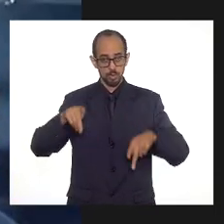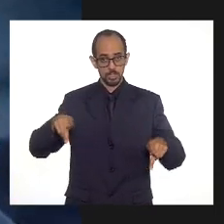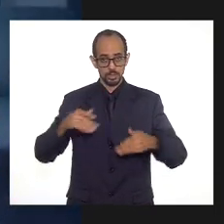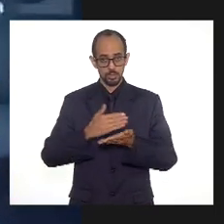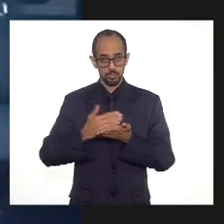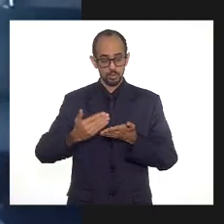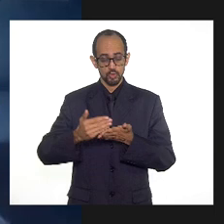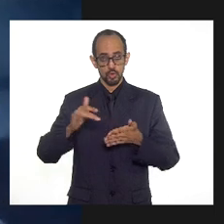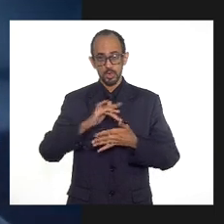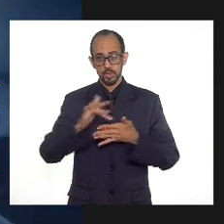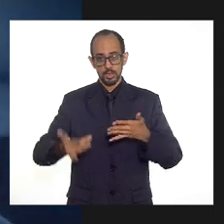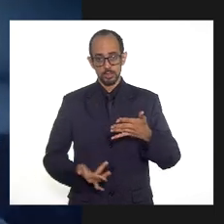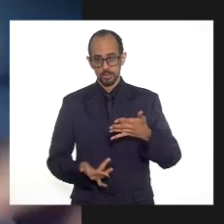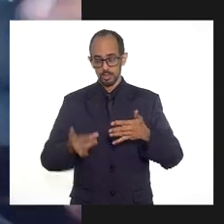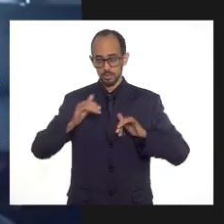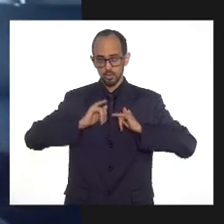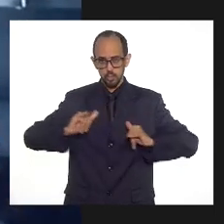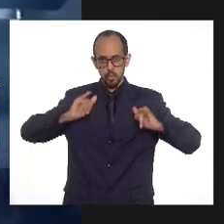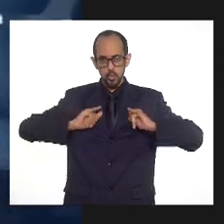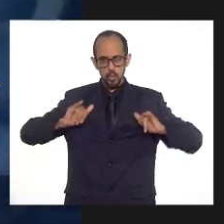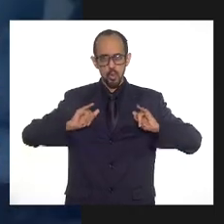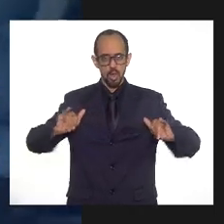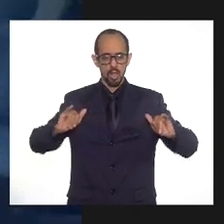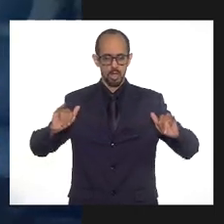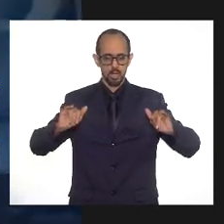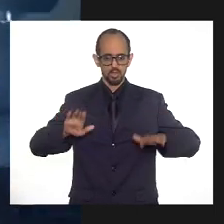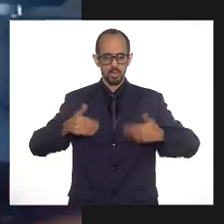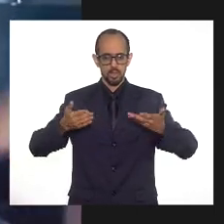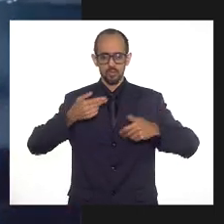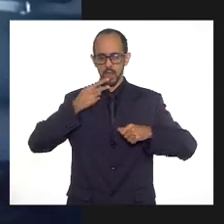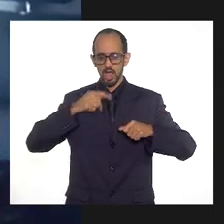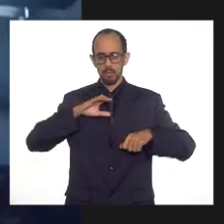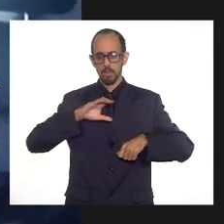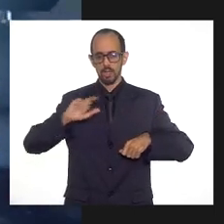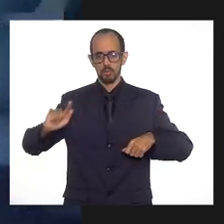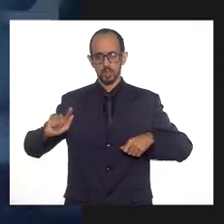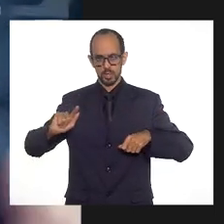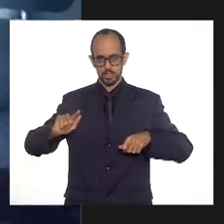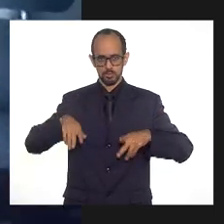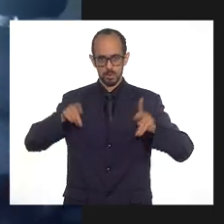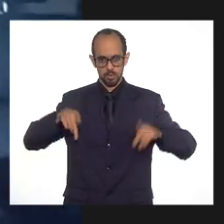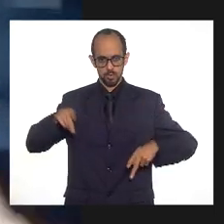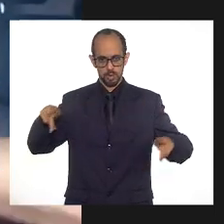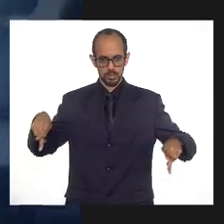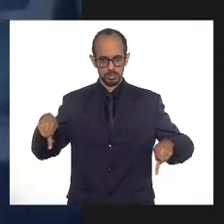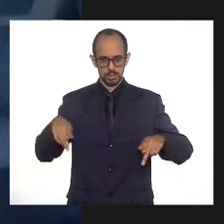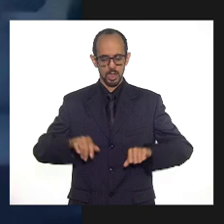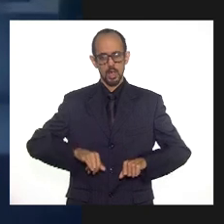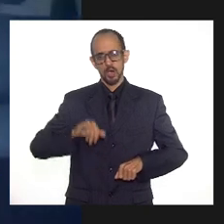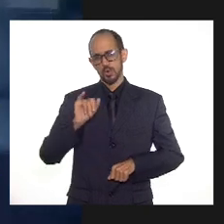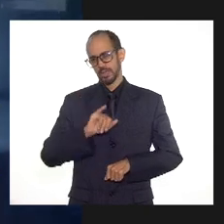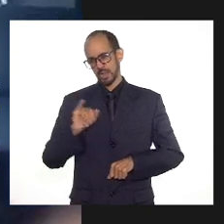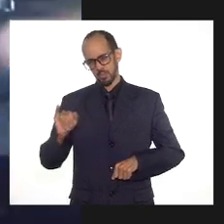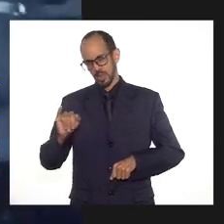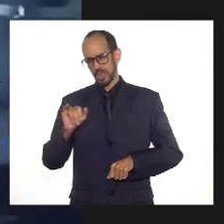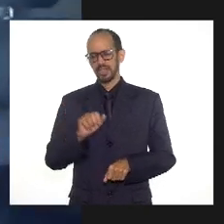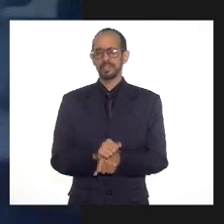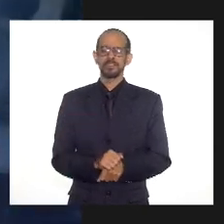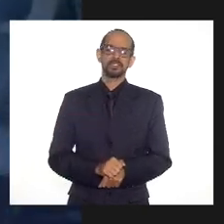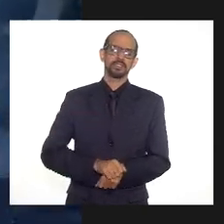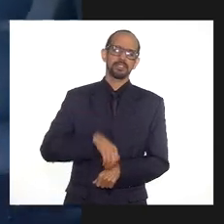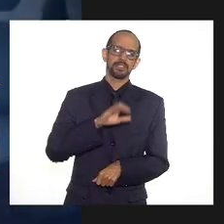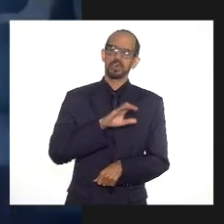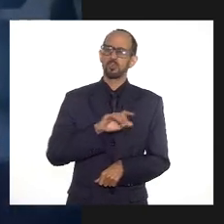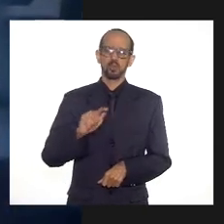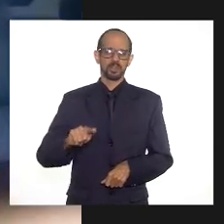redes sociais. Então, eu queria dizer para a população de Campo Grande, das zonas como um todo, Itaguaí e Seropédica, que o IML não vai